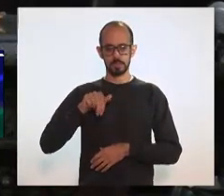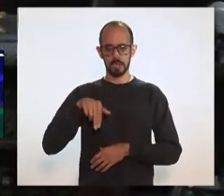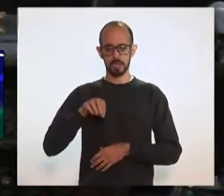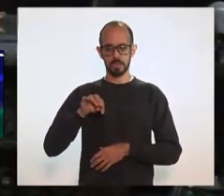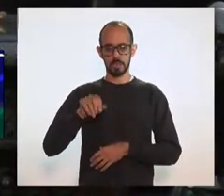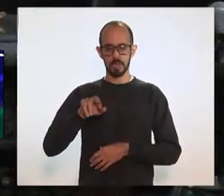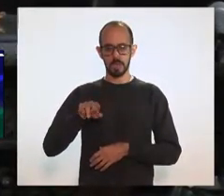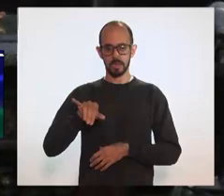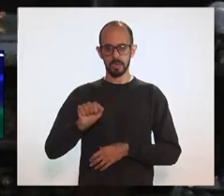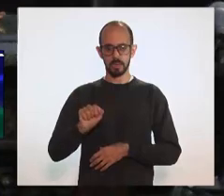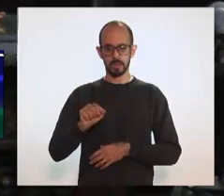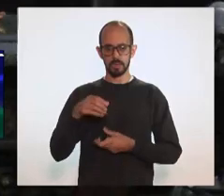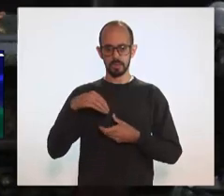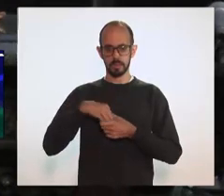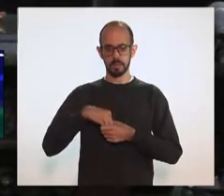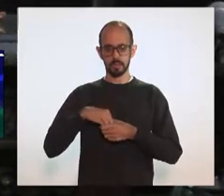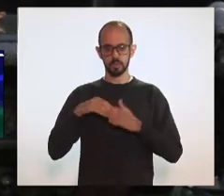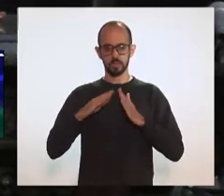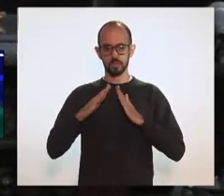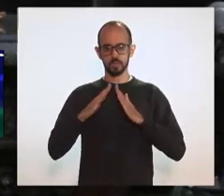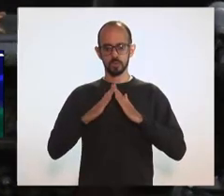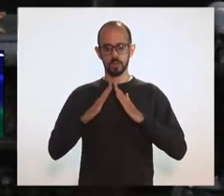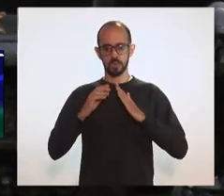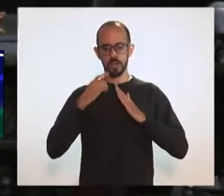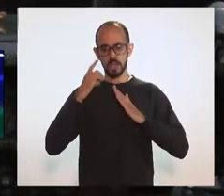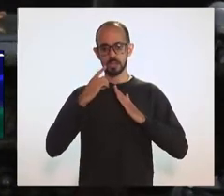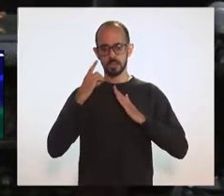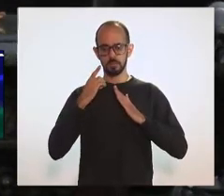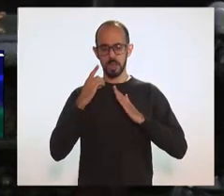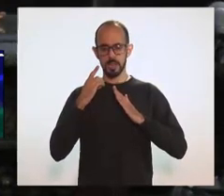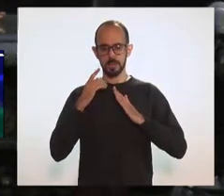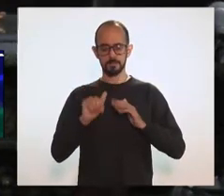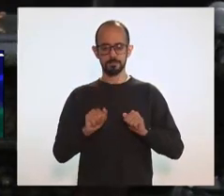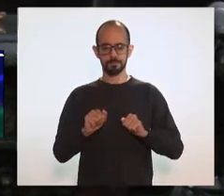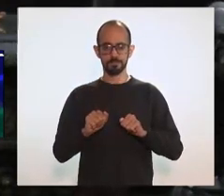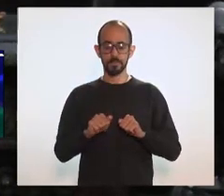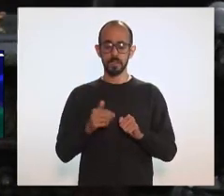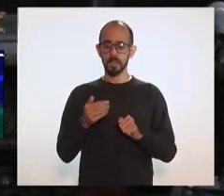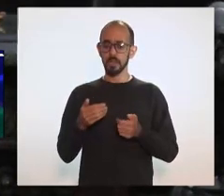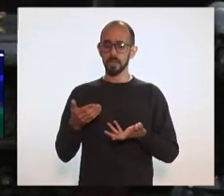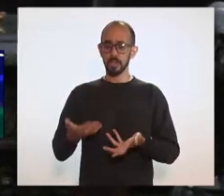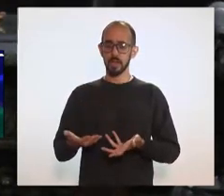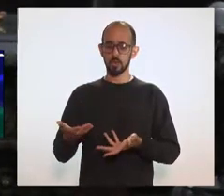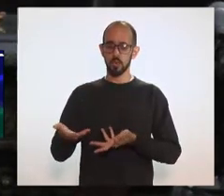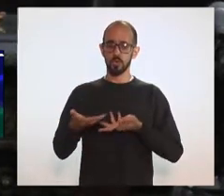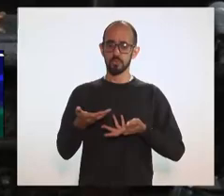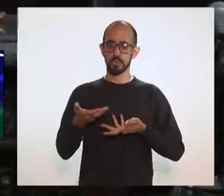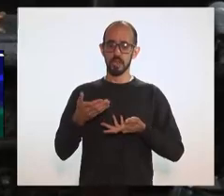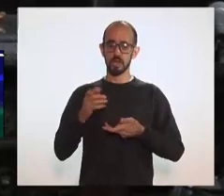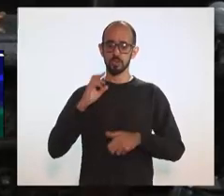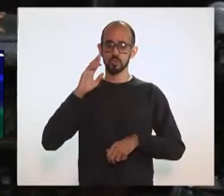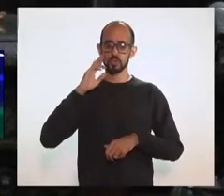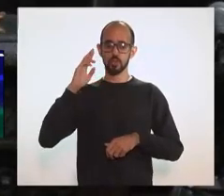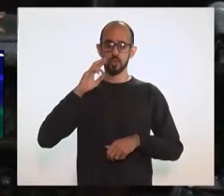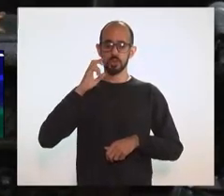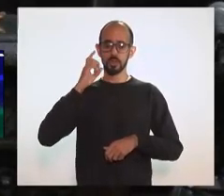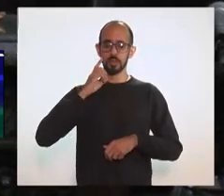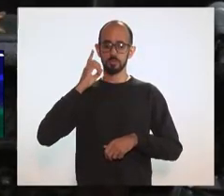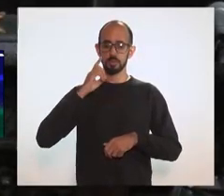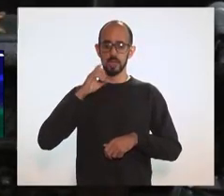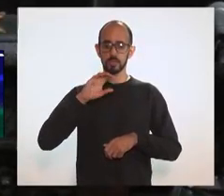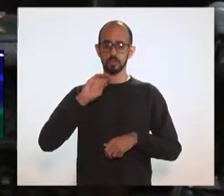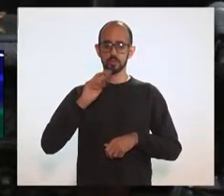Assembleia Legislativa. Isso é fundamental e importante. Gostaria de convidar o excelentíssimo senhor deputado